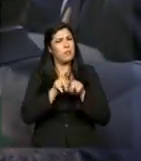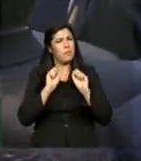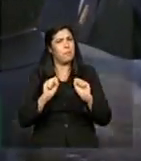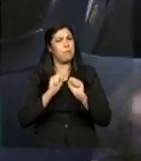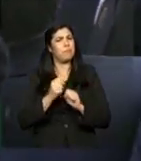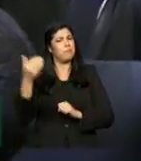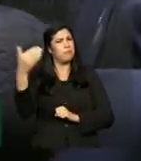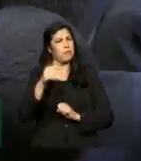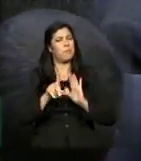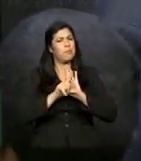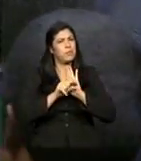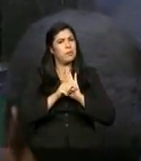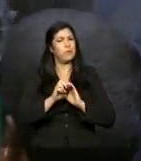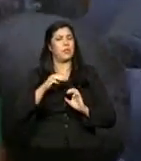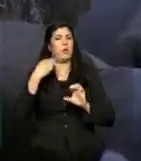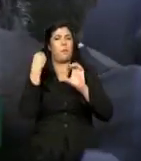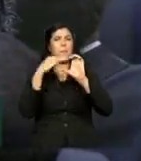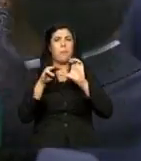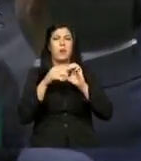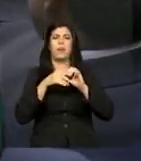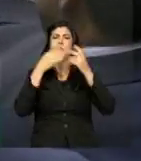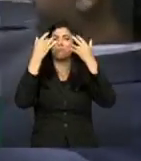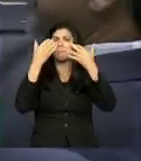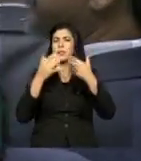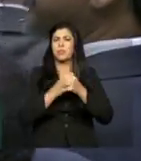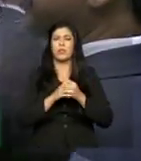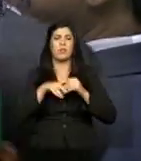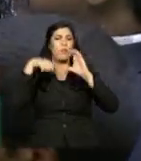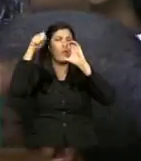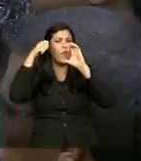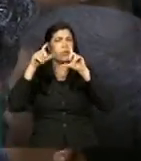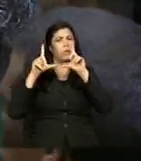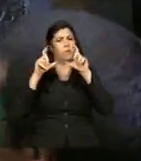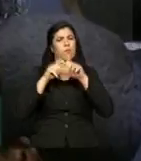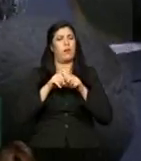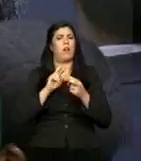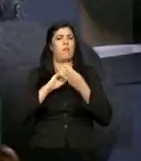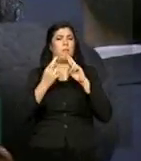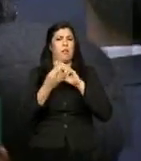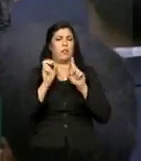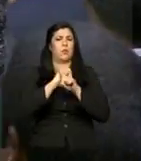participe também, envie seus comentários, vídeos e fotos pelas nossas redes sociais,